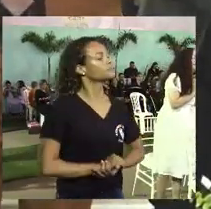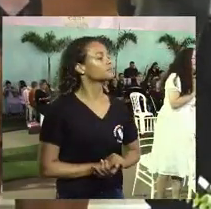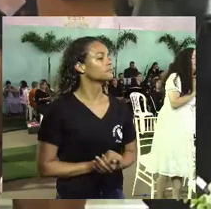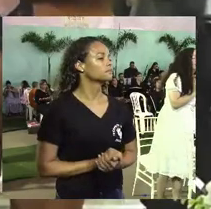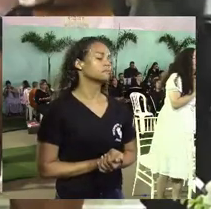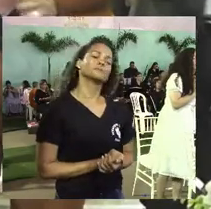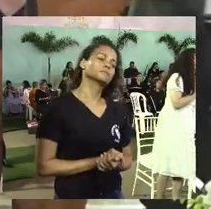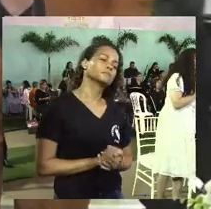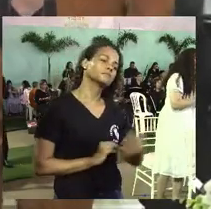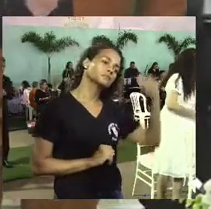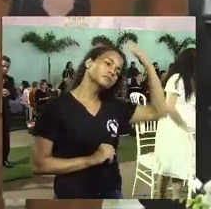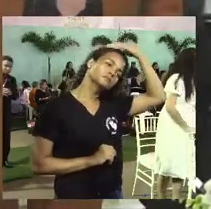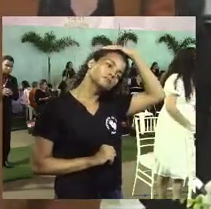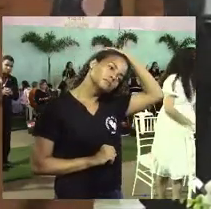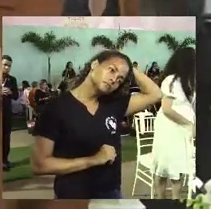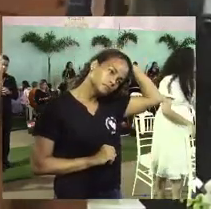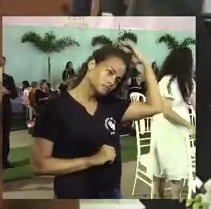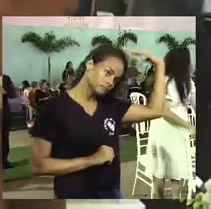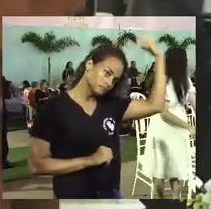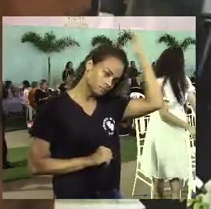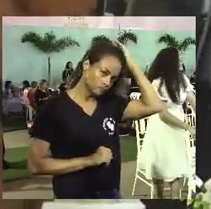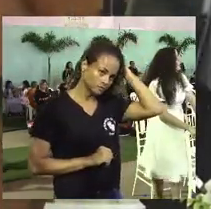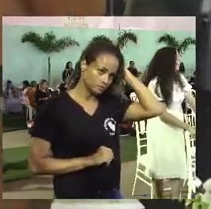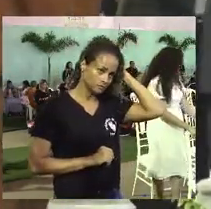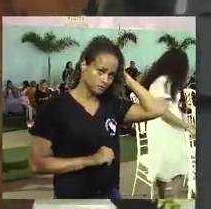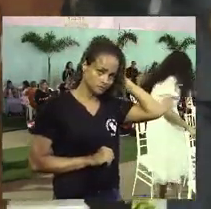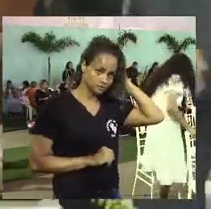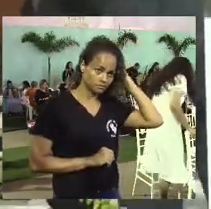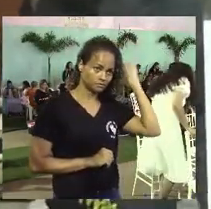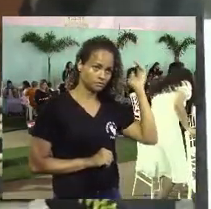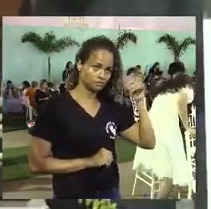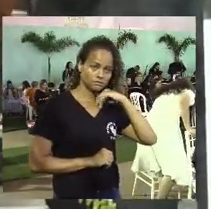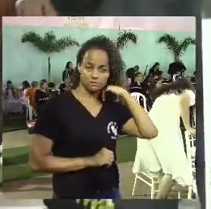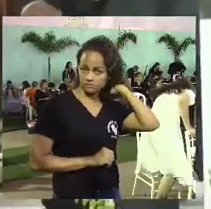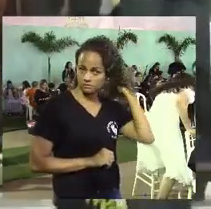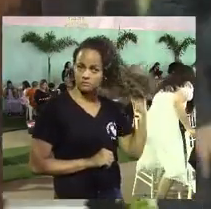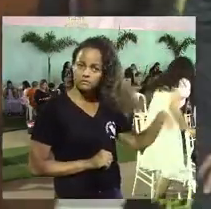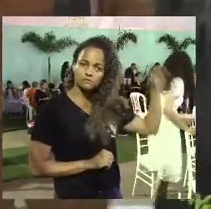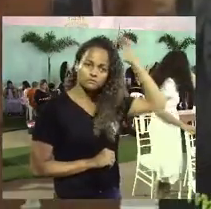as minhas para sentar em nome de Jesus Pode sentar por favor